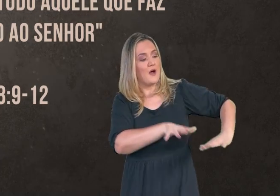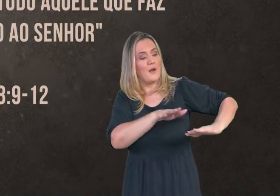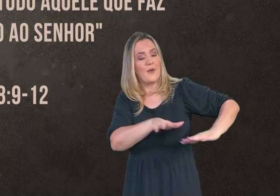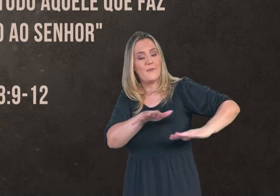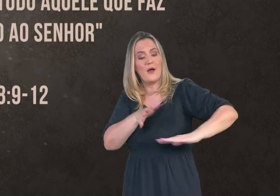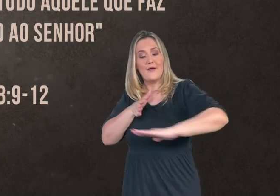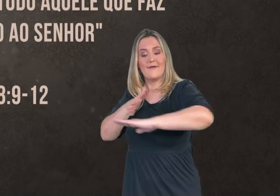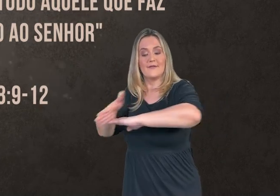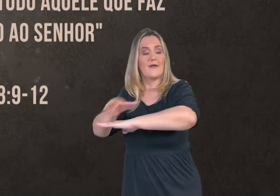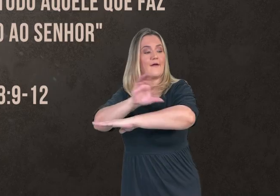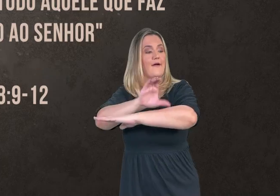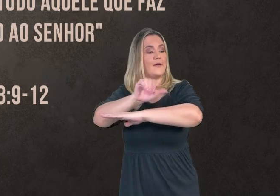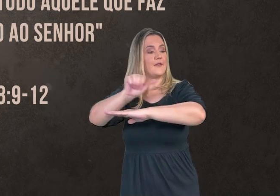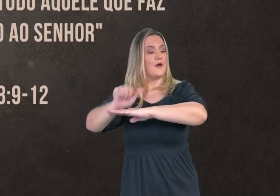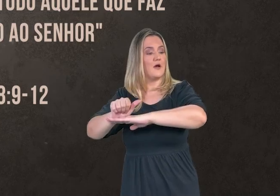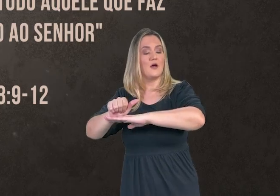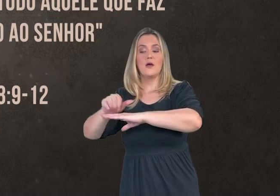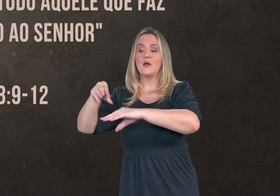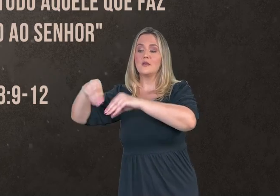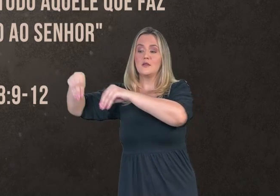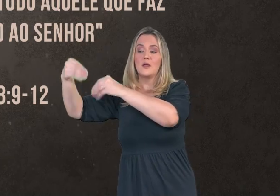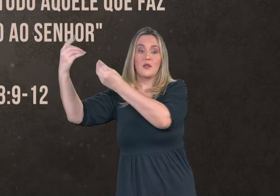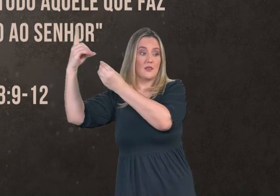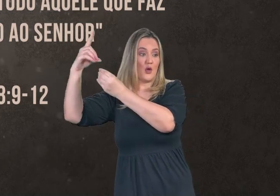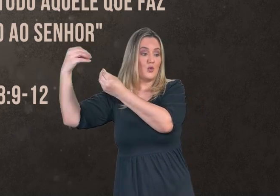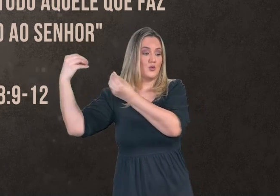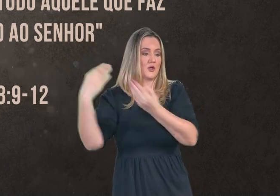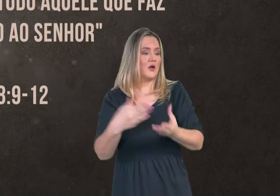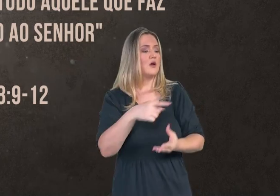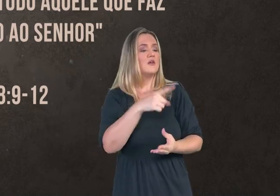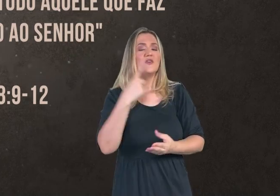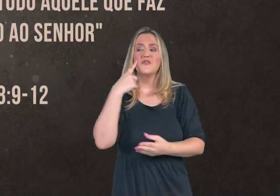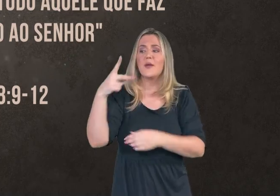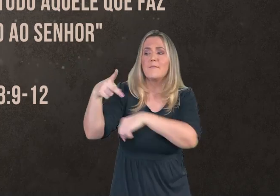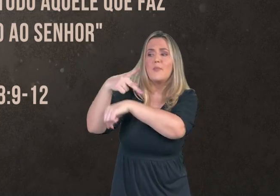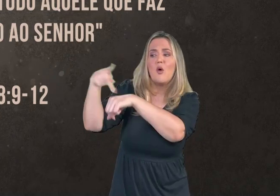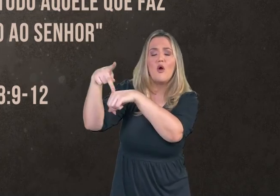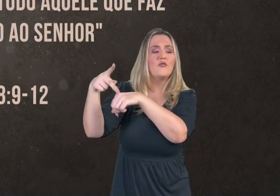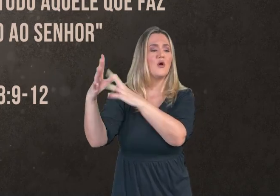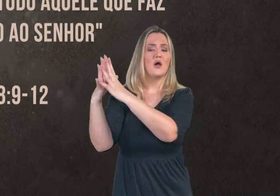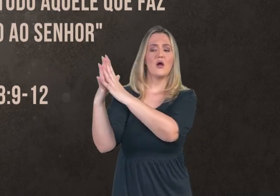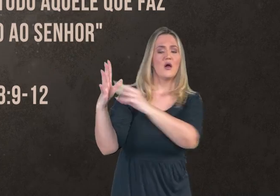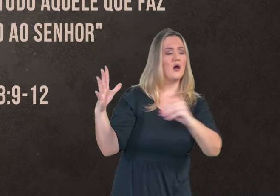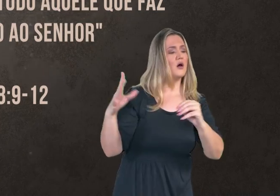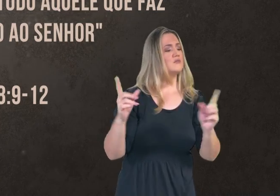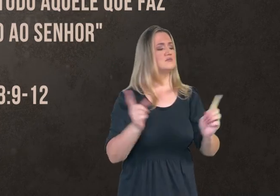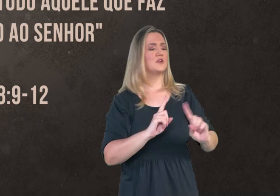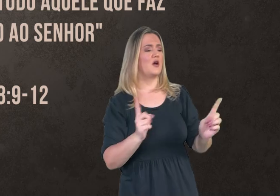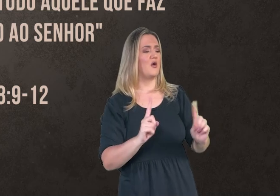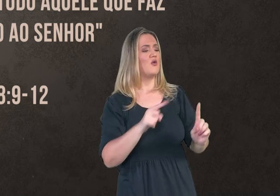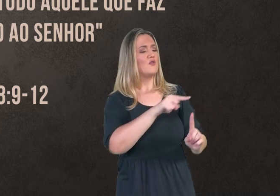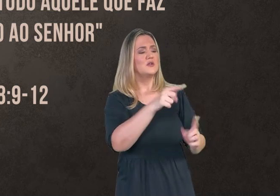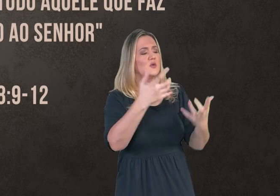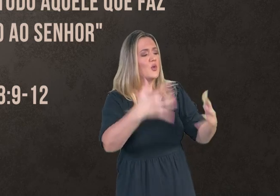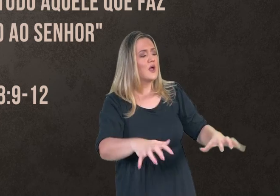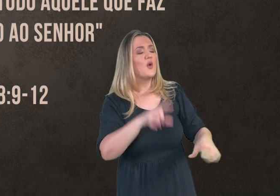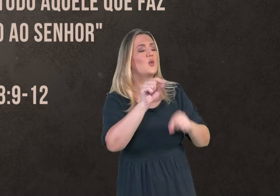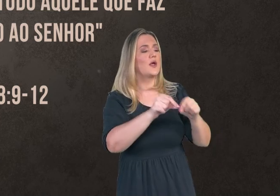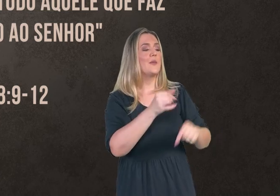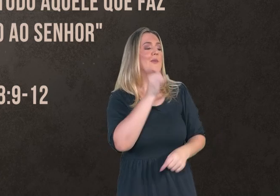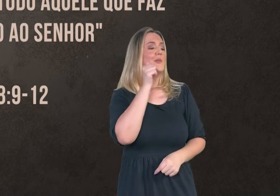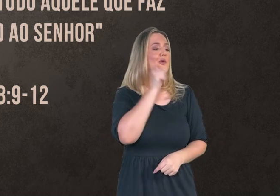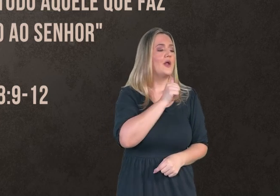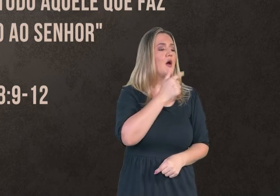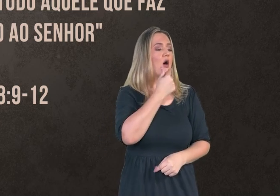os costumes abomináveis daqueles povos, que não exista entre vocês ninguém que queime o seu filho ou sua filha em sacrifício, nem